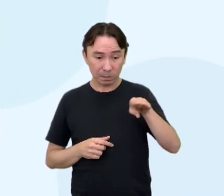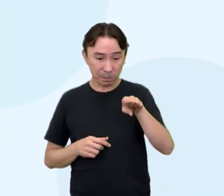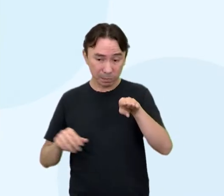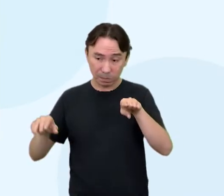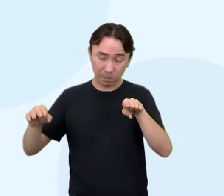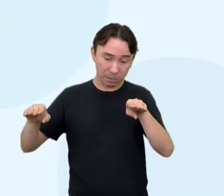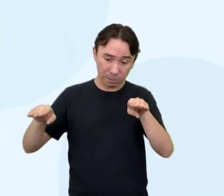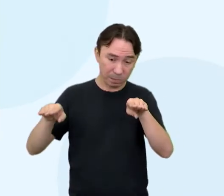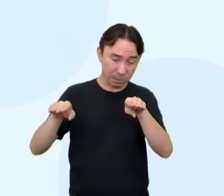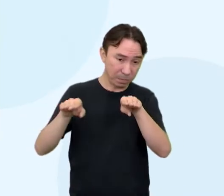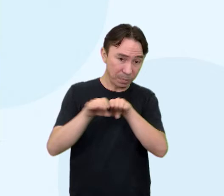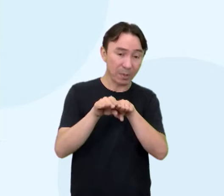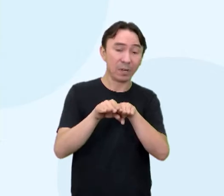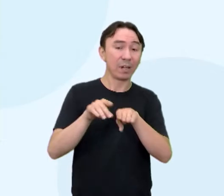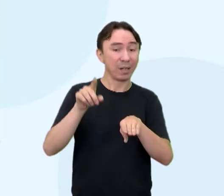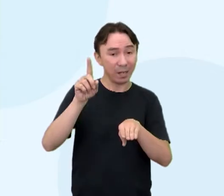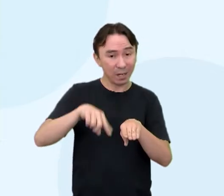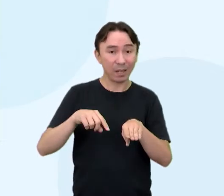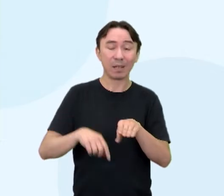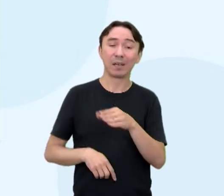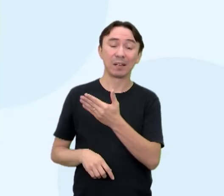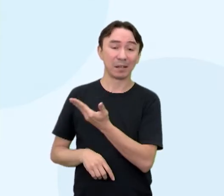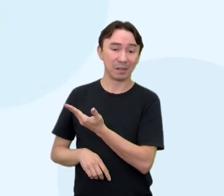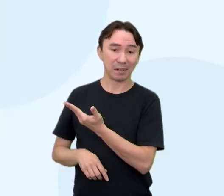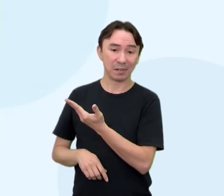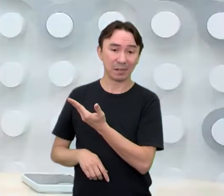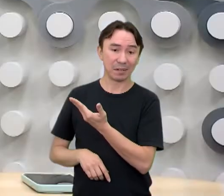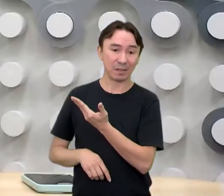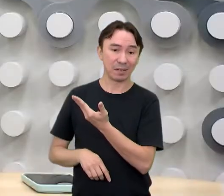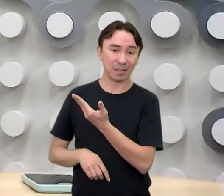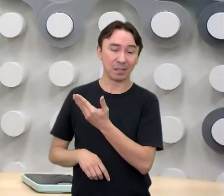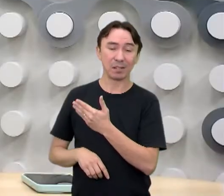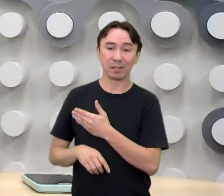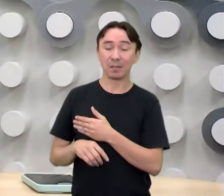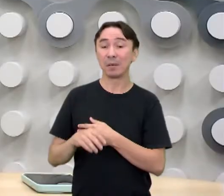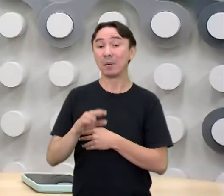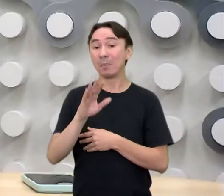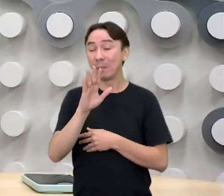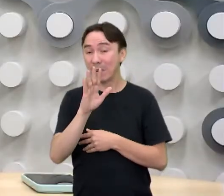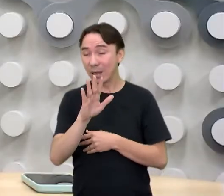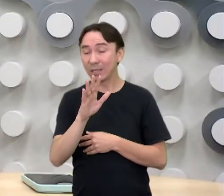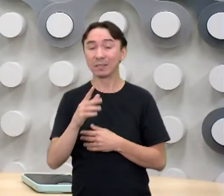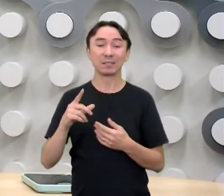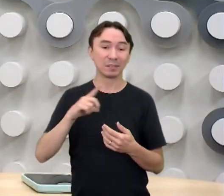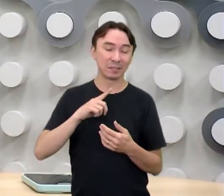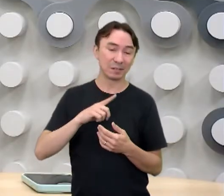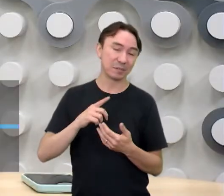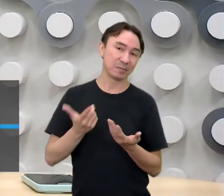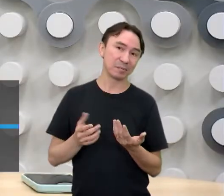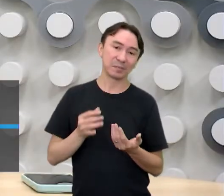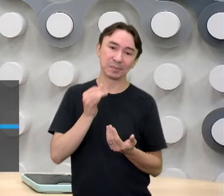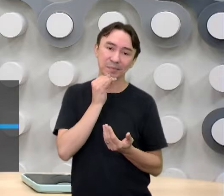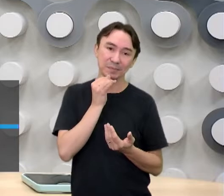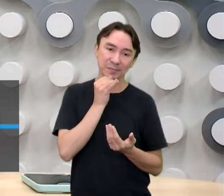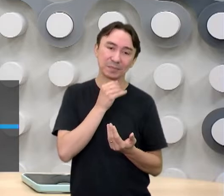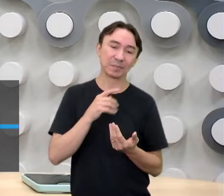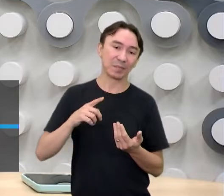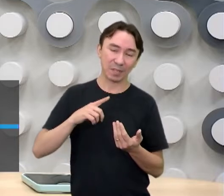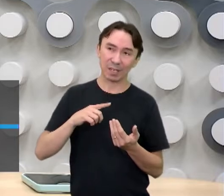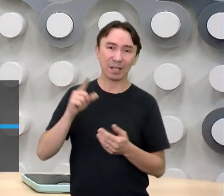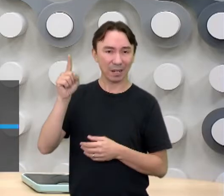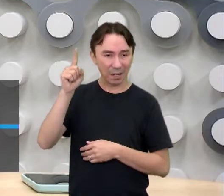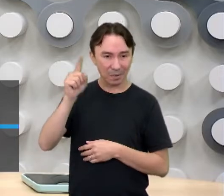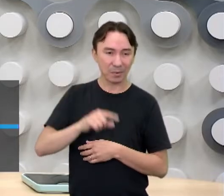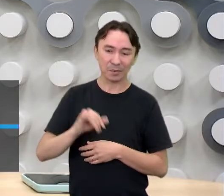nós chamamos de obducção, né? Porque aí são duas placas continentais, como por exemplo a formação da Cordilheira do